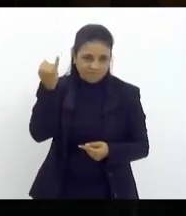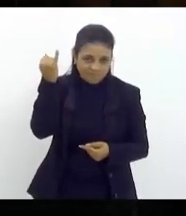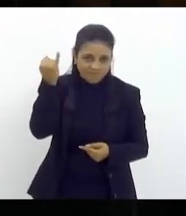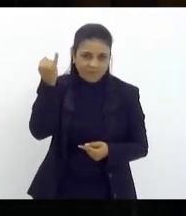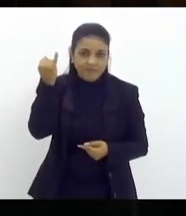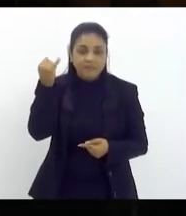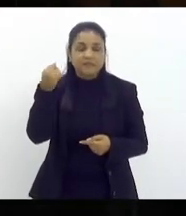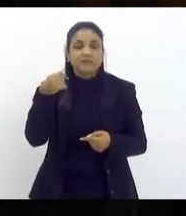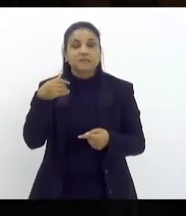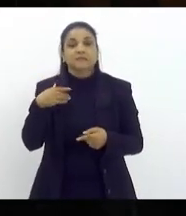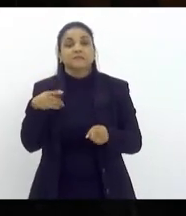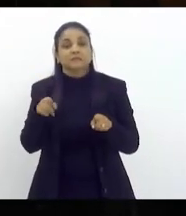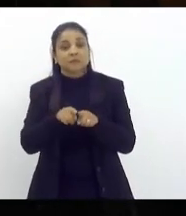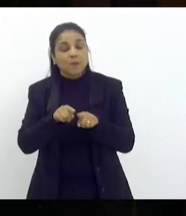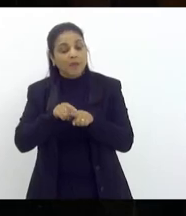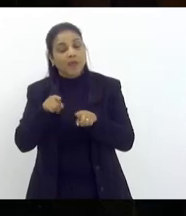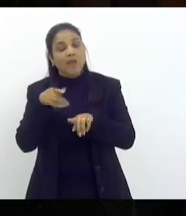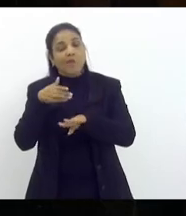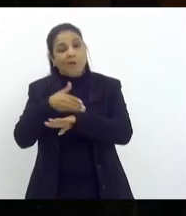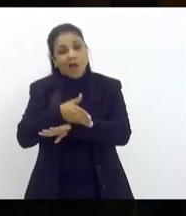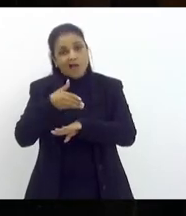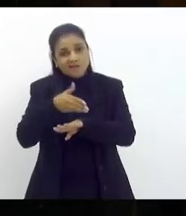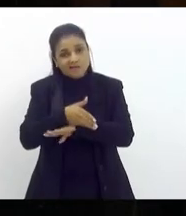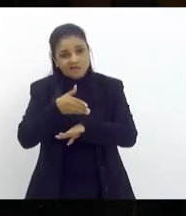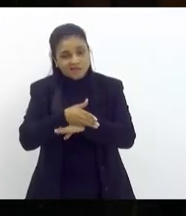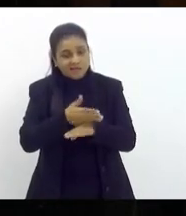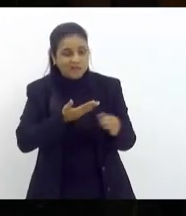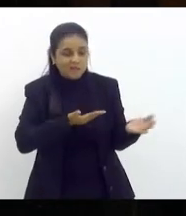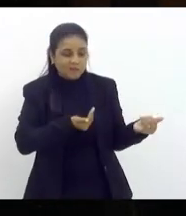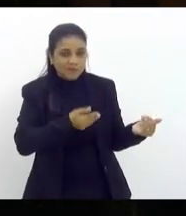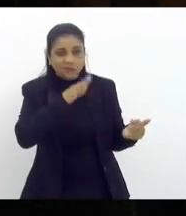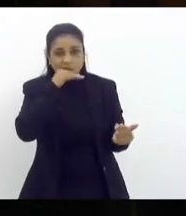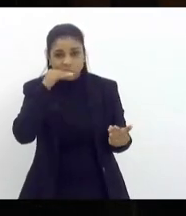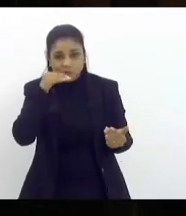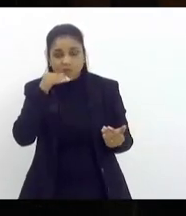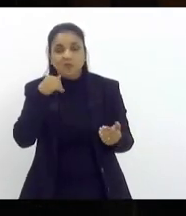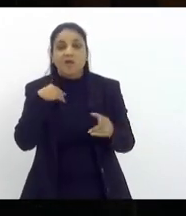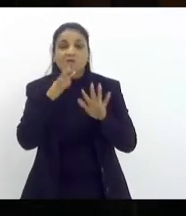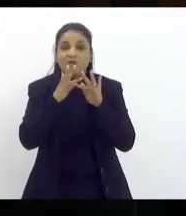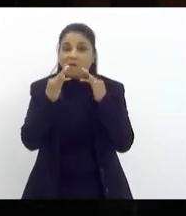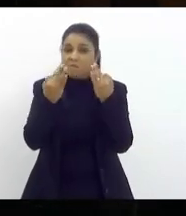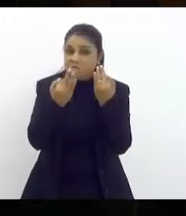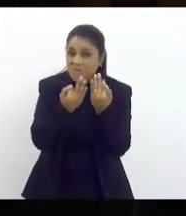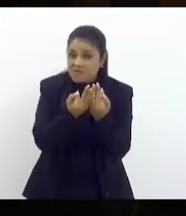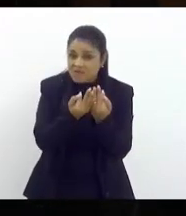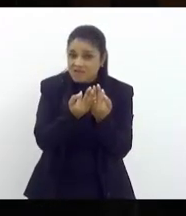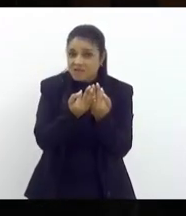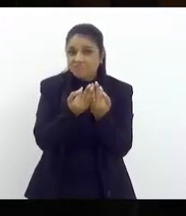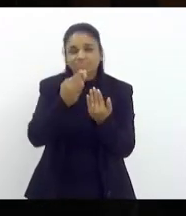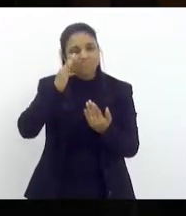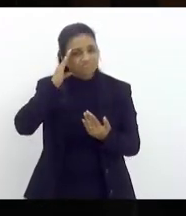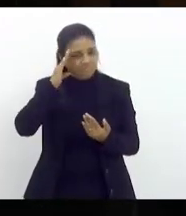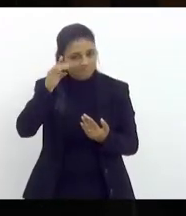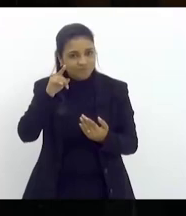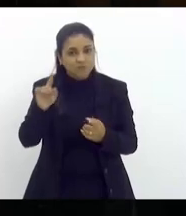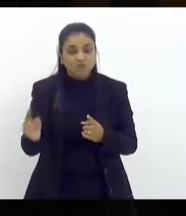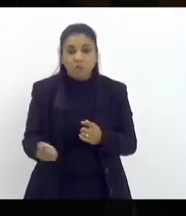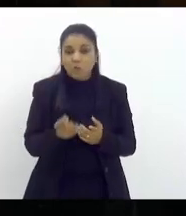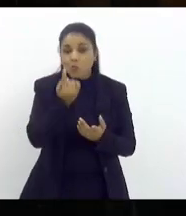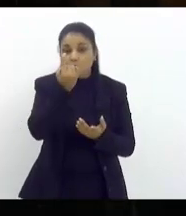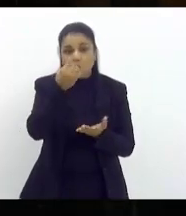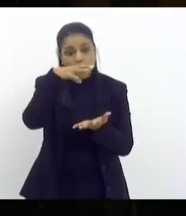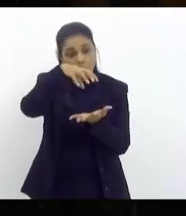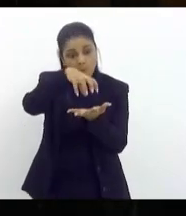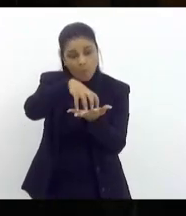também dessas meninas adolescentes já suas famílias é fundamental Porque hoje a gente só tem um único Polo